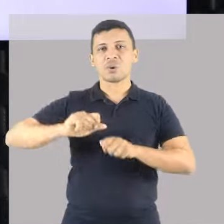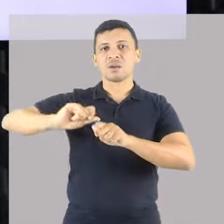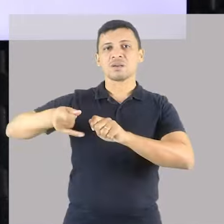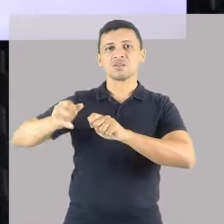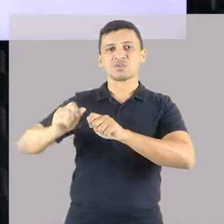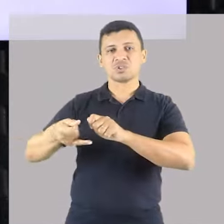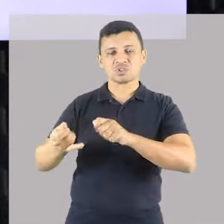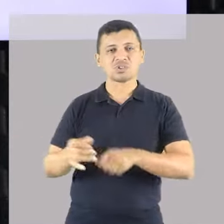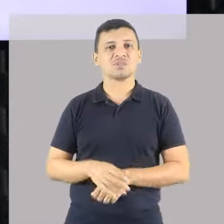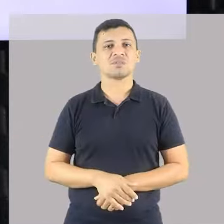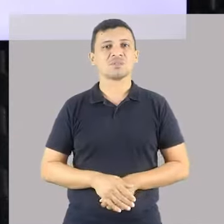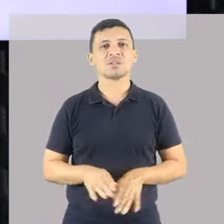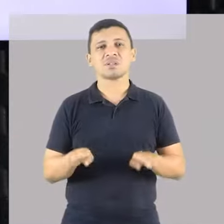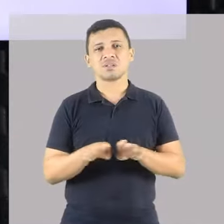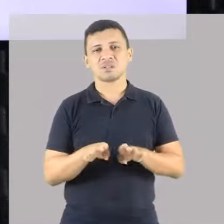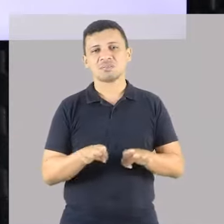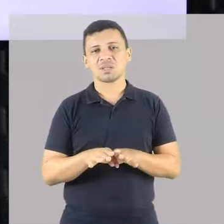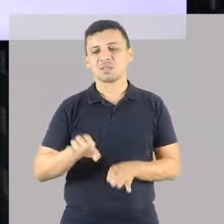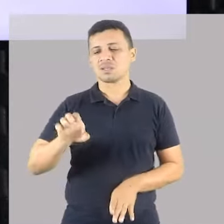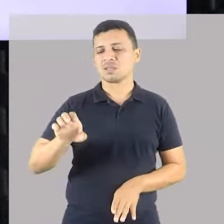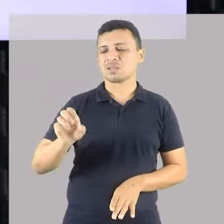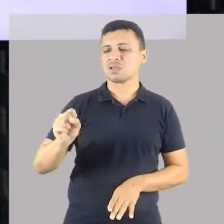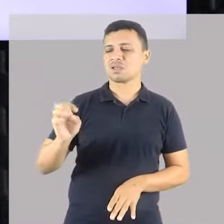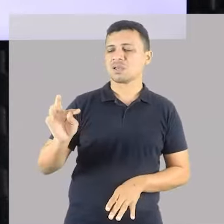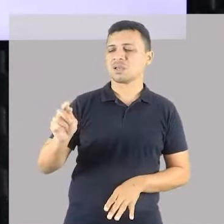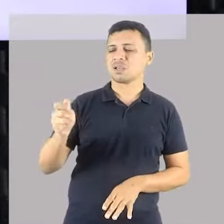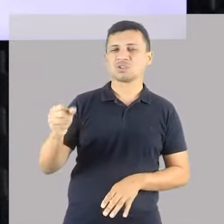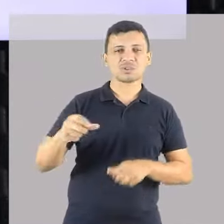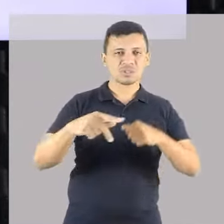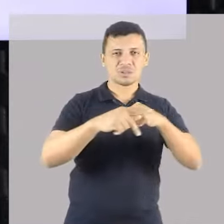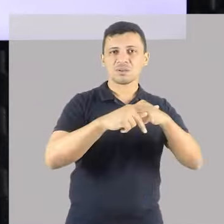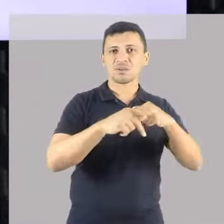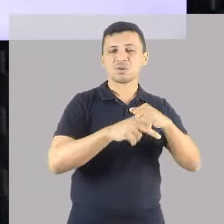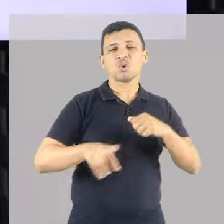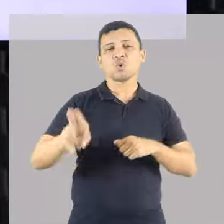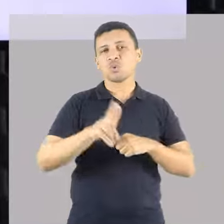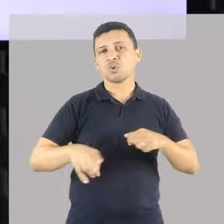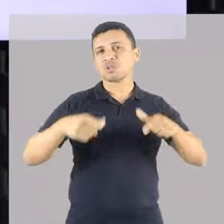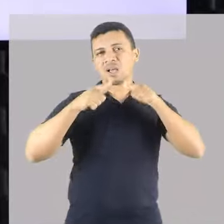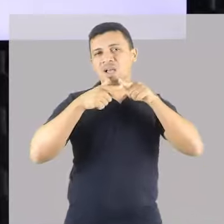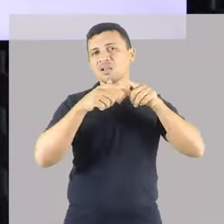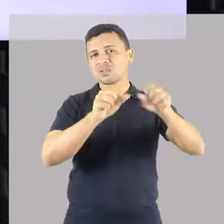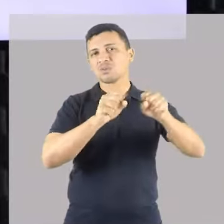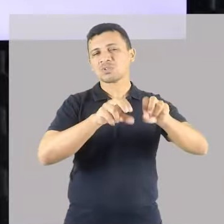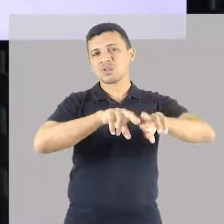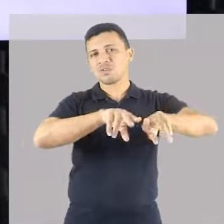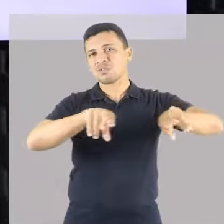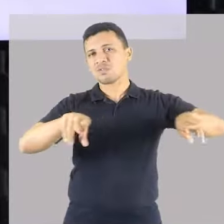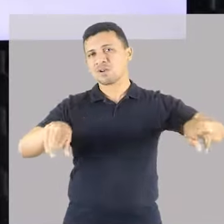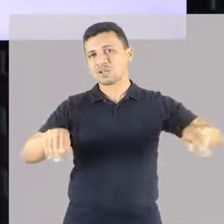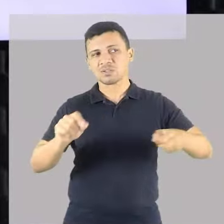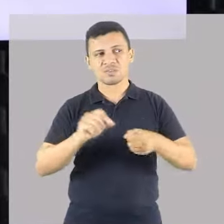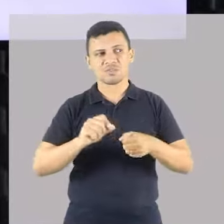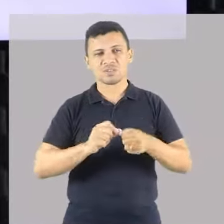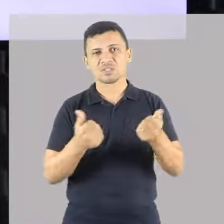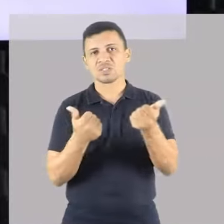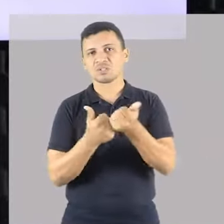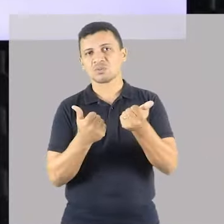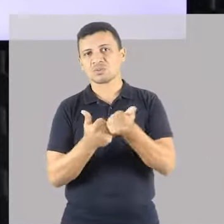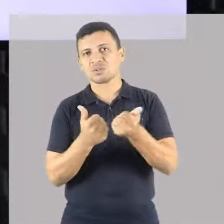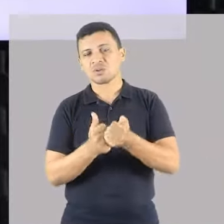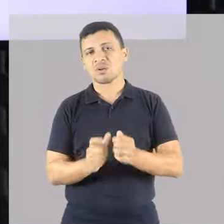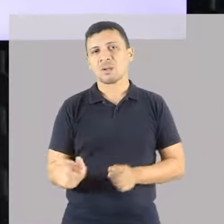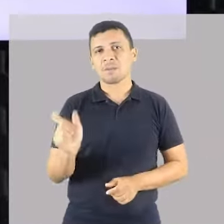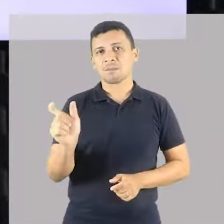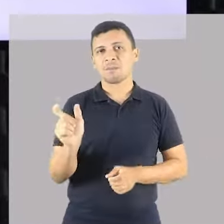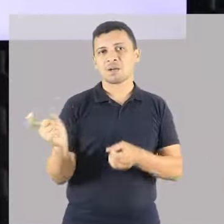estas também pronome Mas eu posso usar vários recursos linguísticos para fazer substituições para fazer retomadas